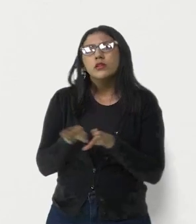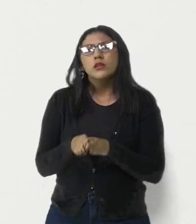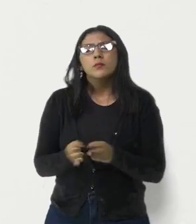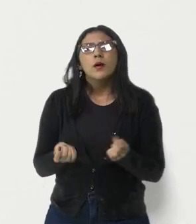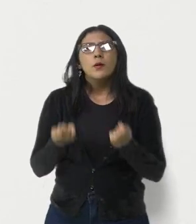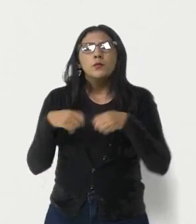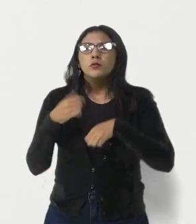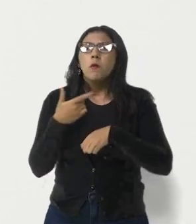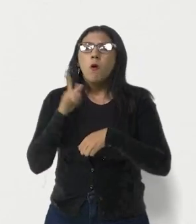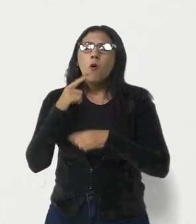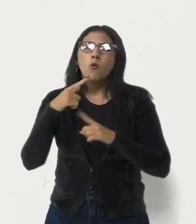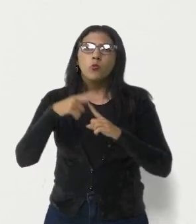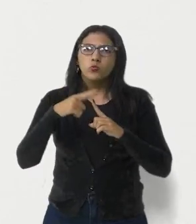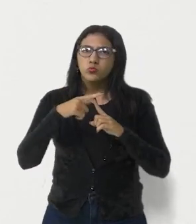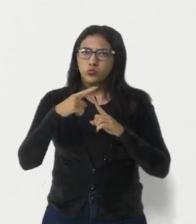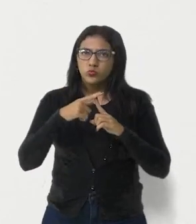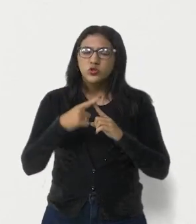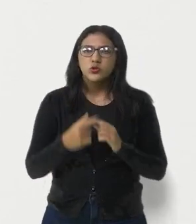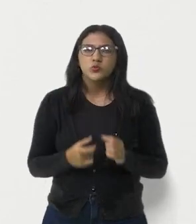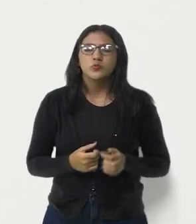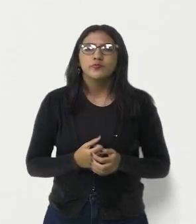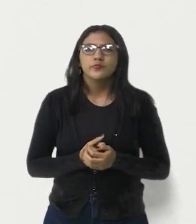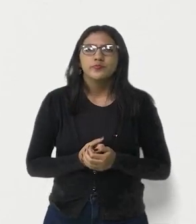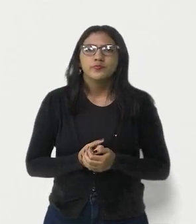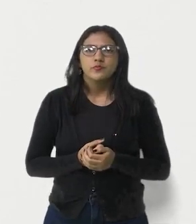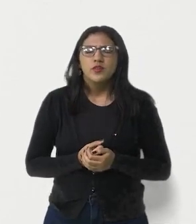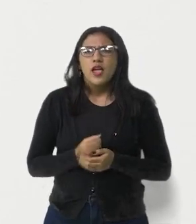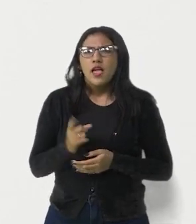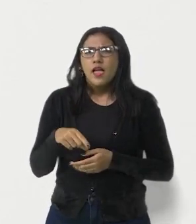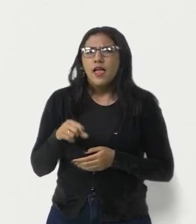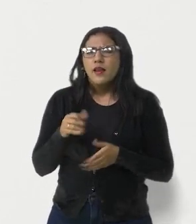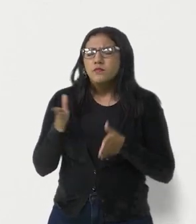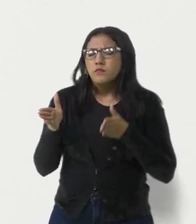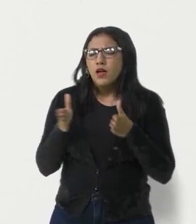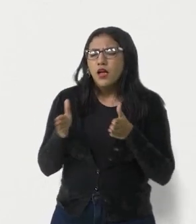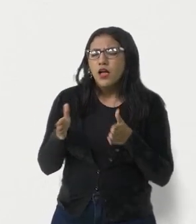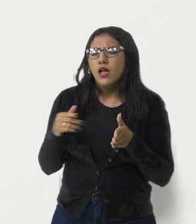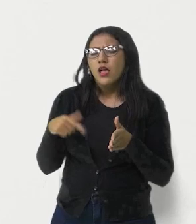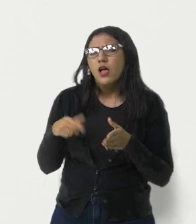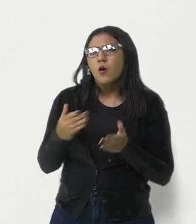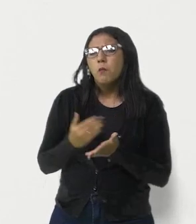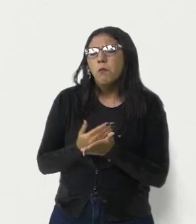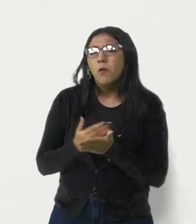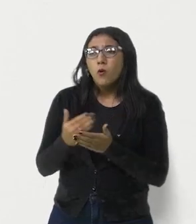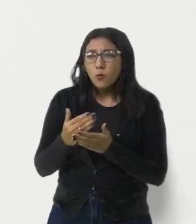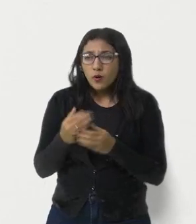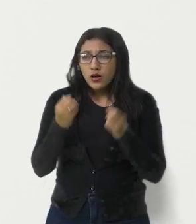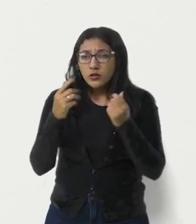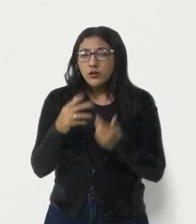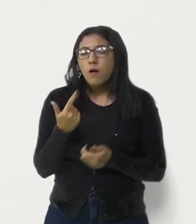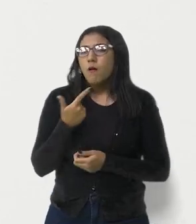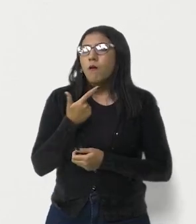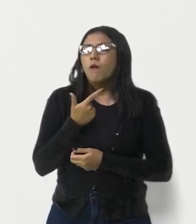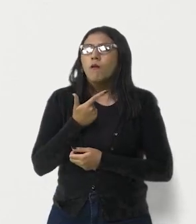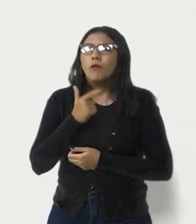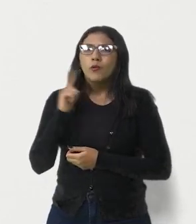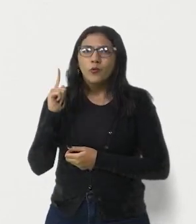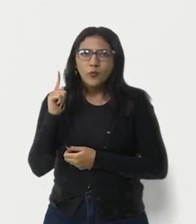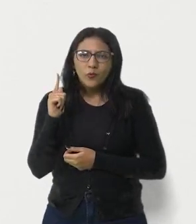atividades extrativistas. E aí é nesse ponto que a gente começa a falar, então, dessas